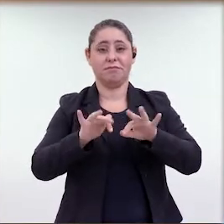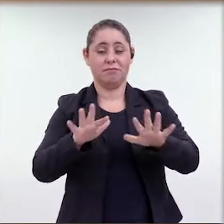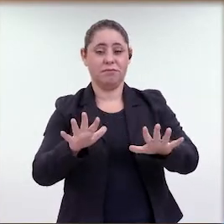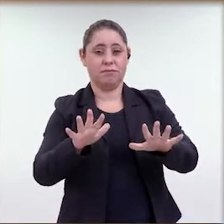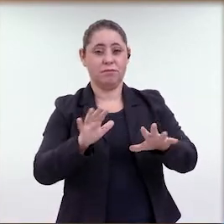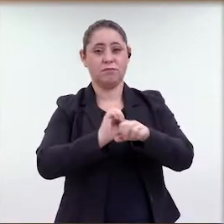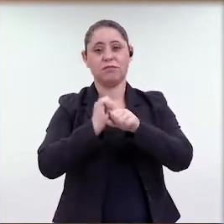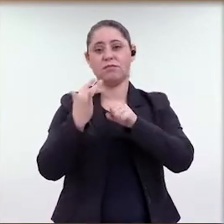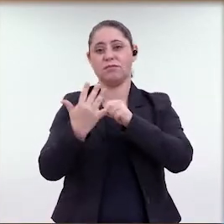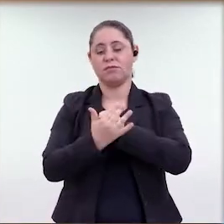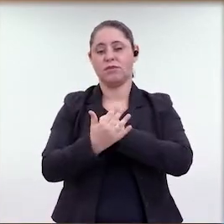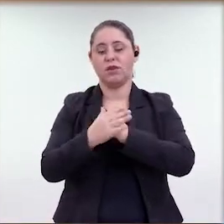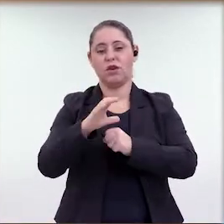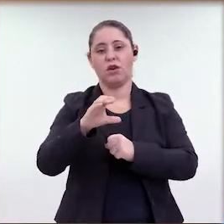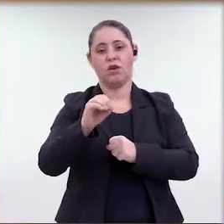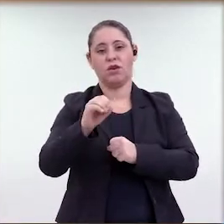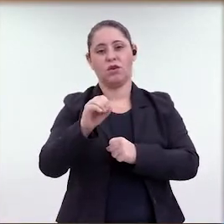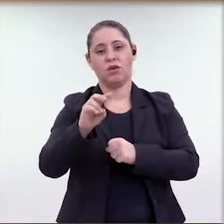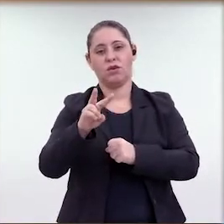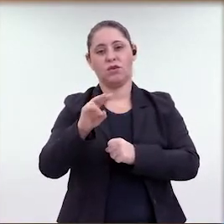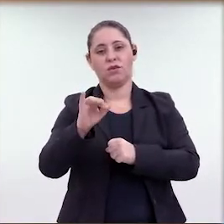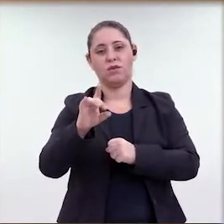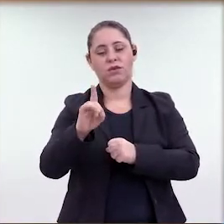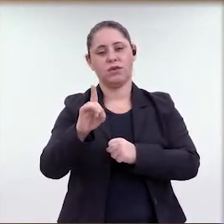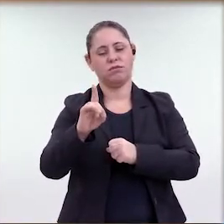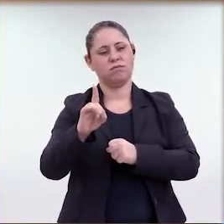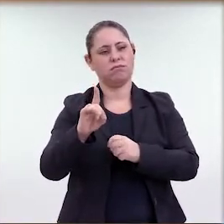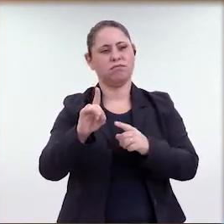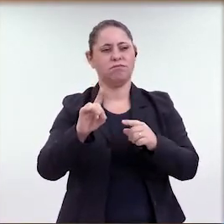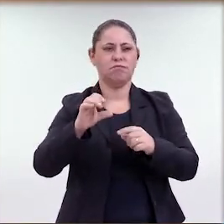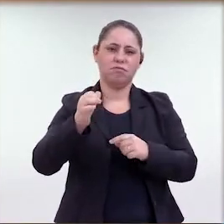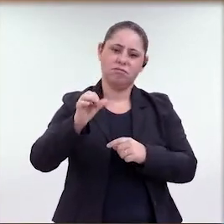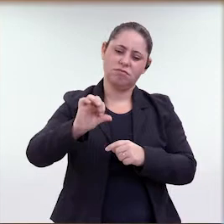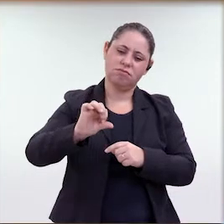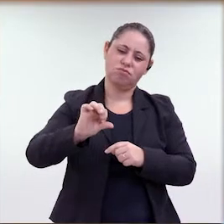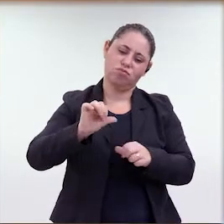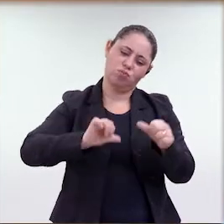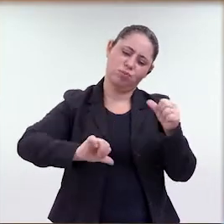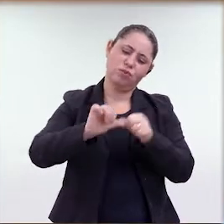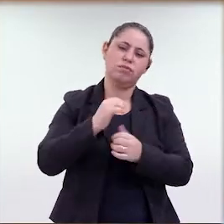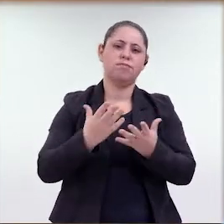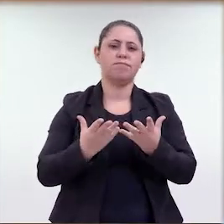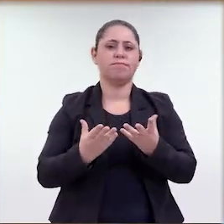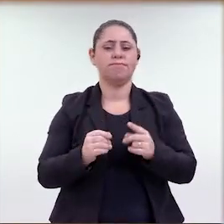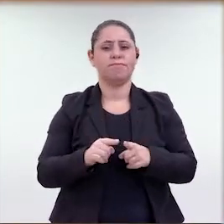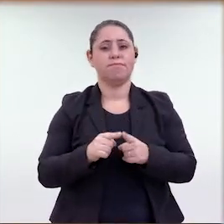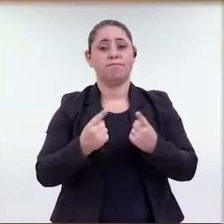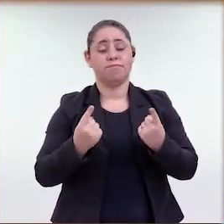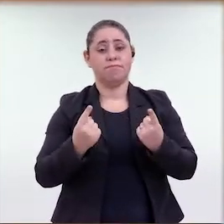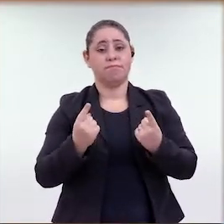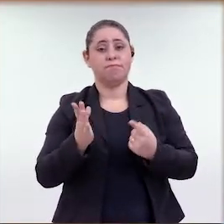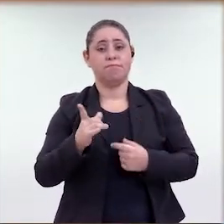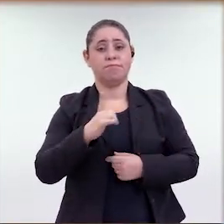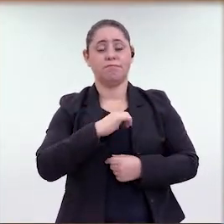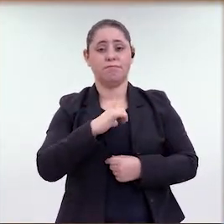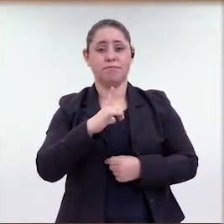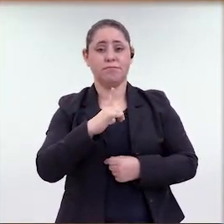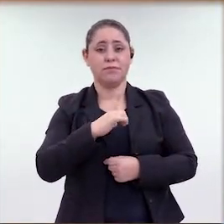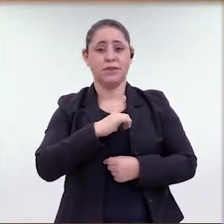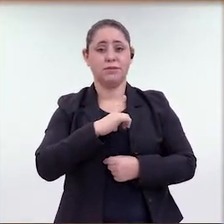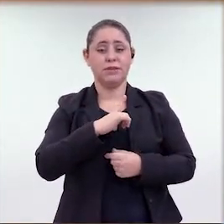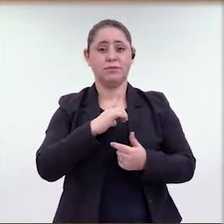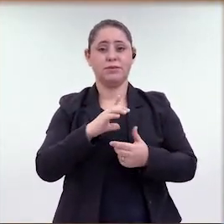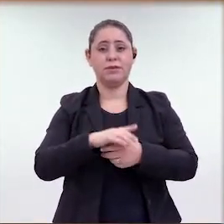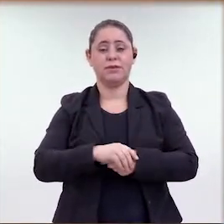né, da Covid-19. Enfim, mudou muita coisa. E assim, eu que já tenho um certo tempo